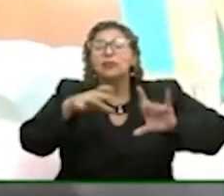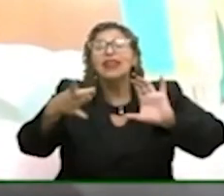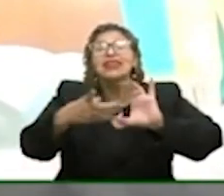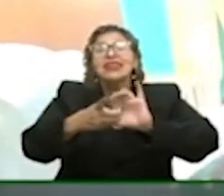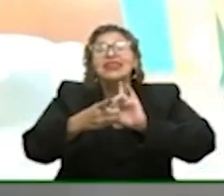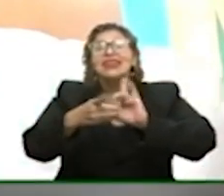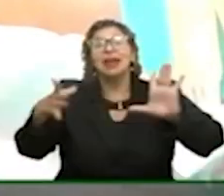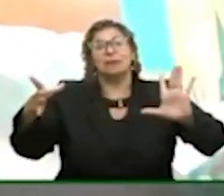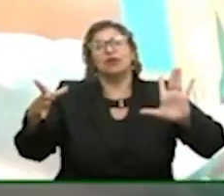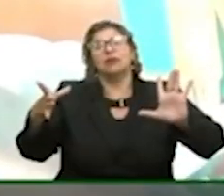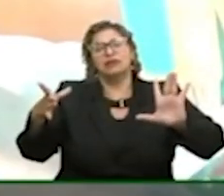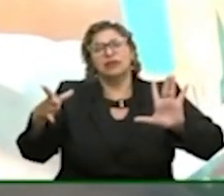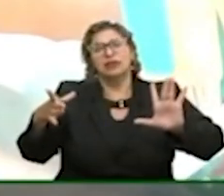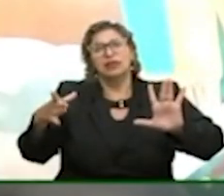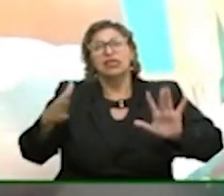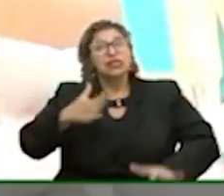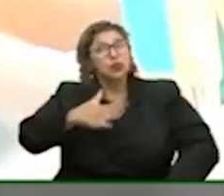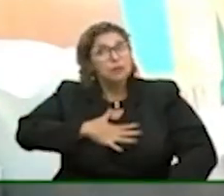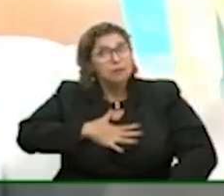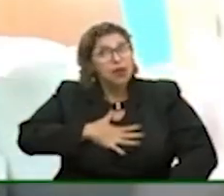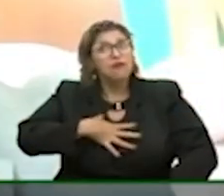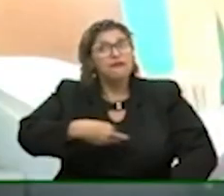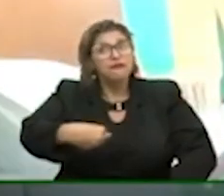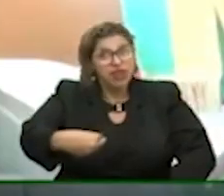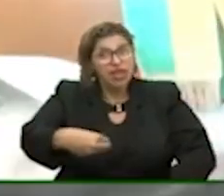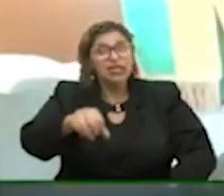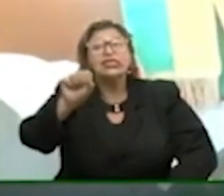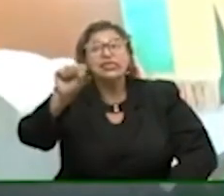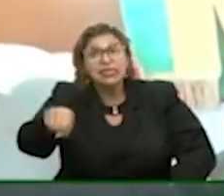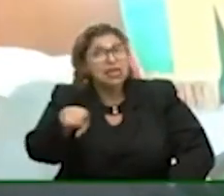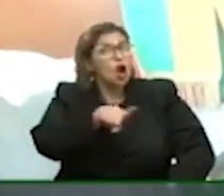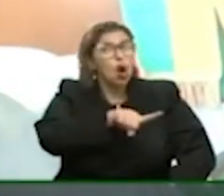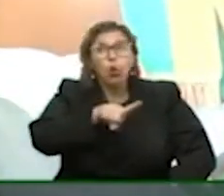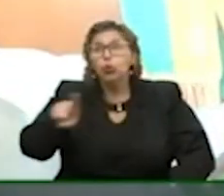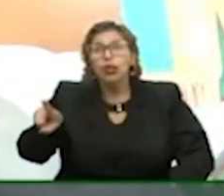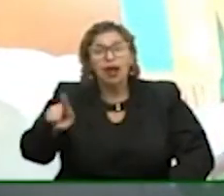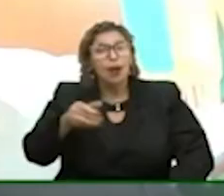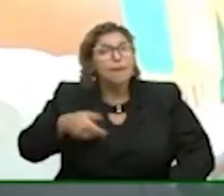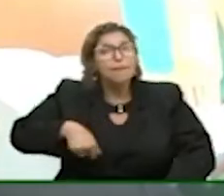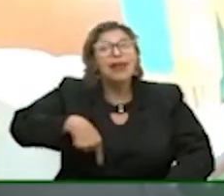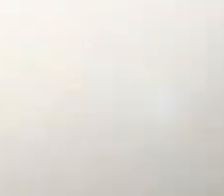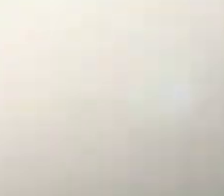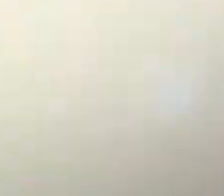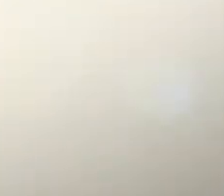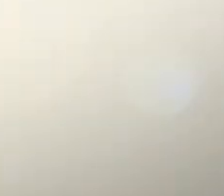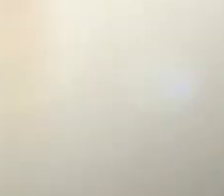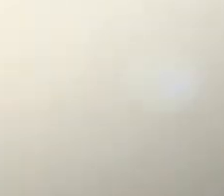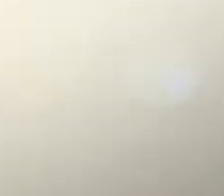democraticamente se o meu filho deve ou não ir para a escola.